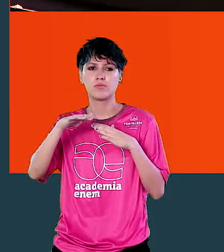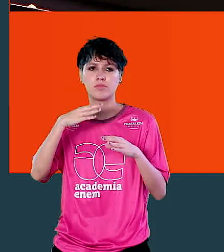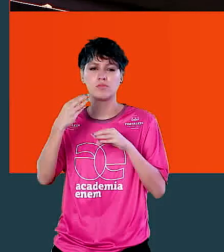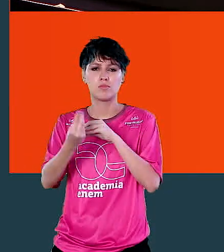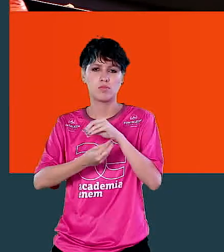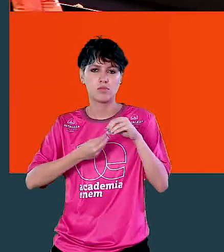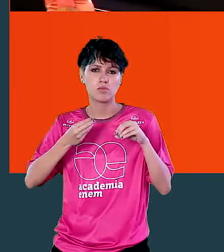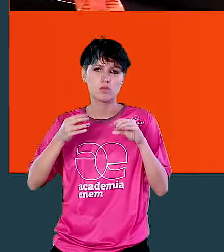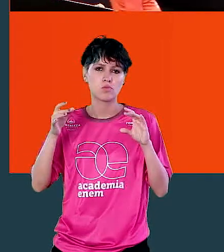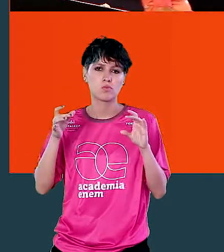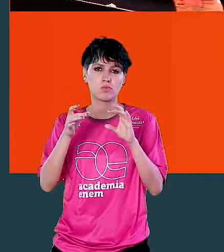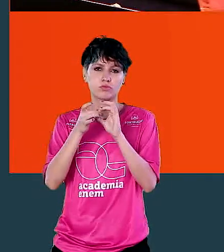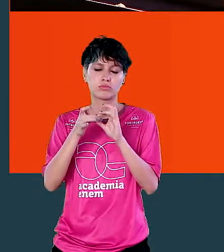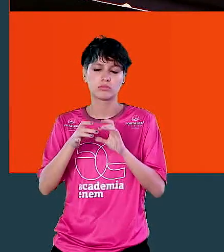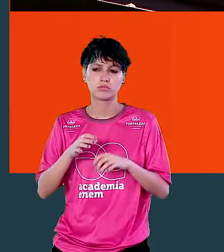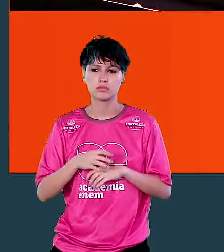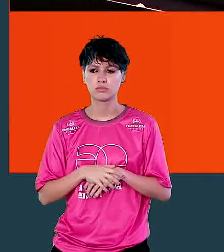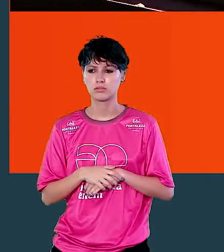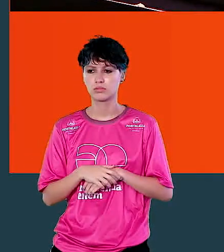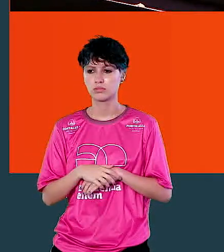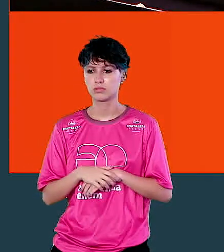Força centrífuga.